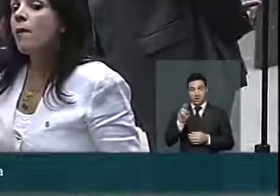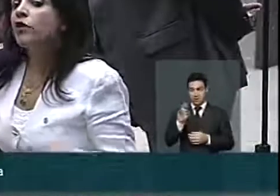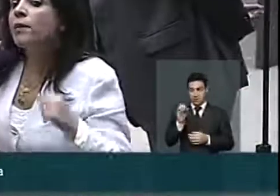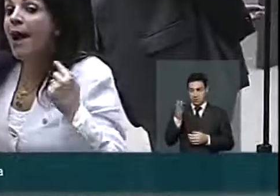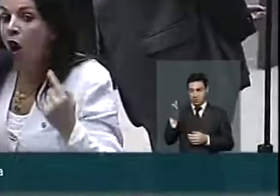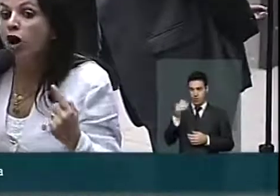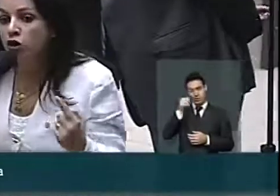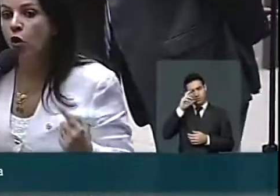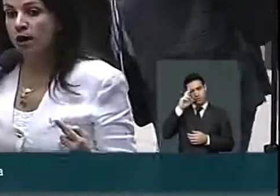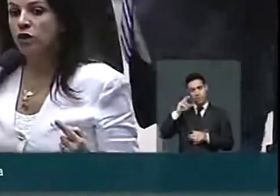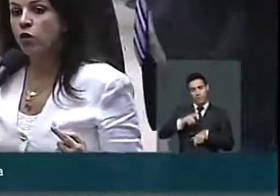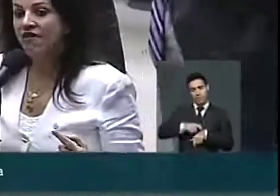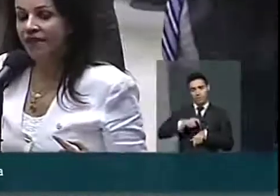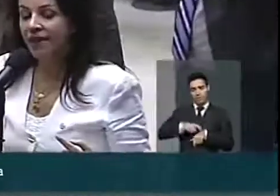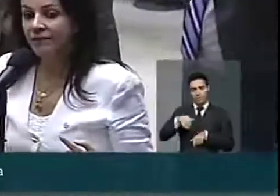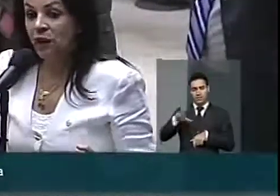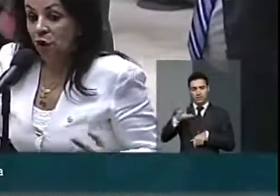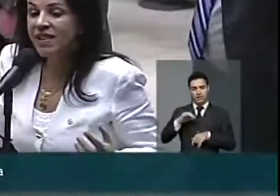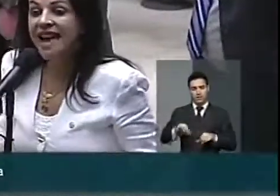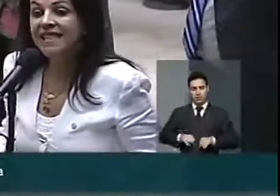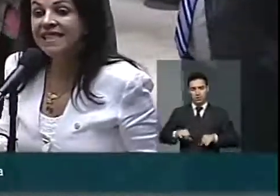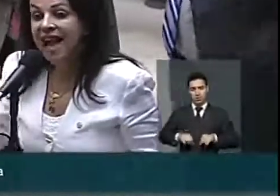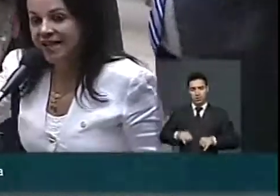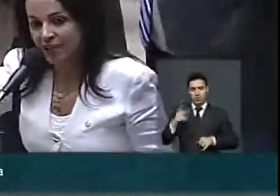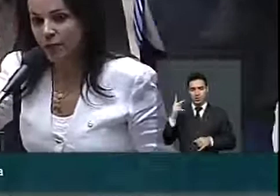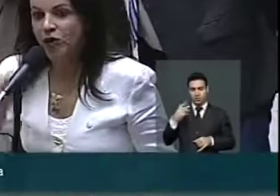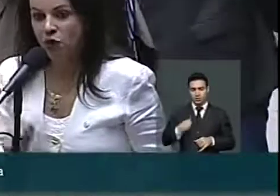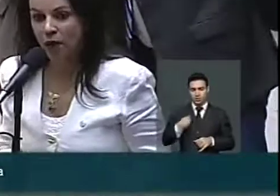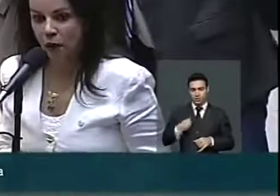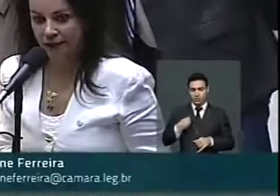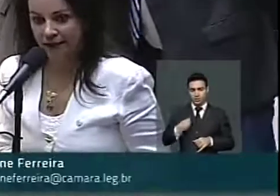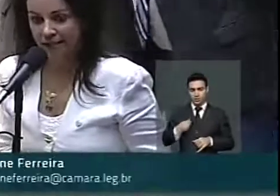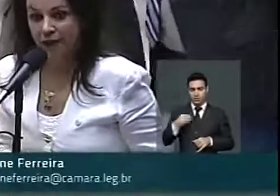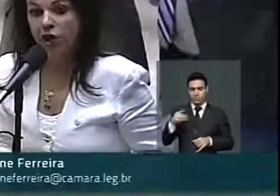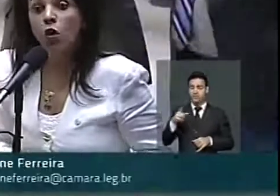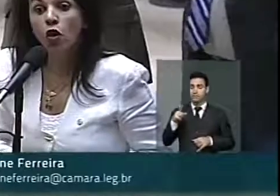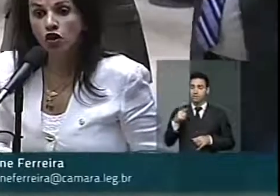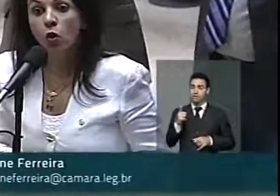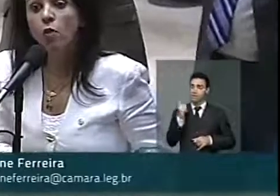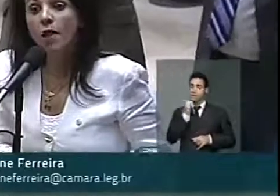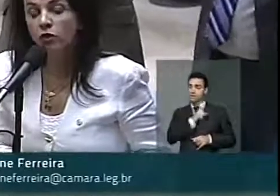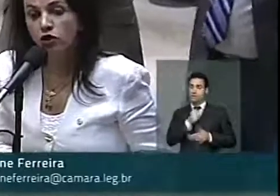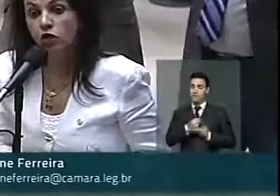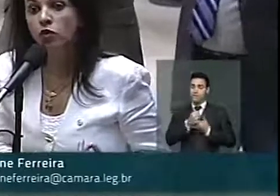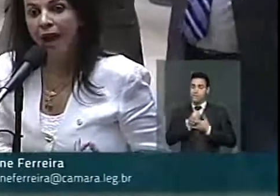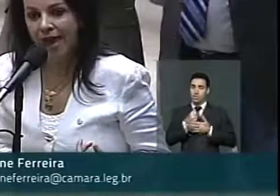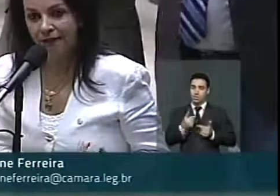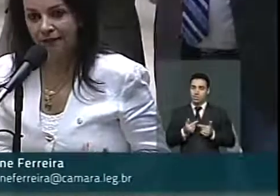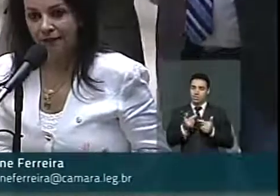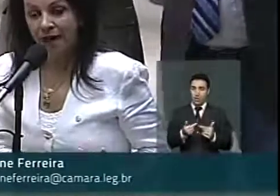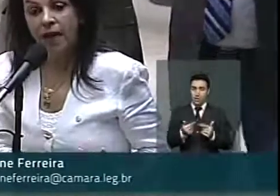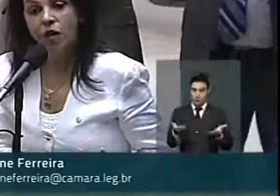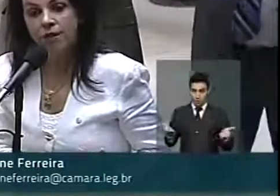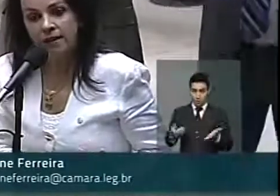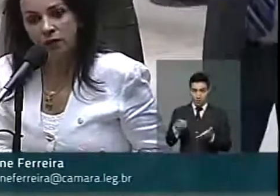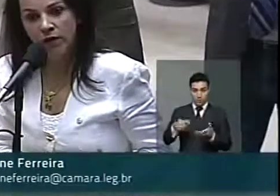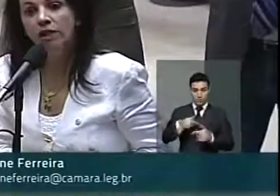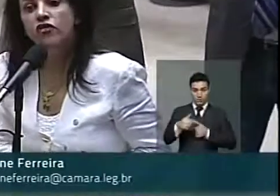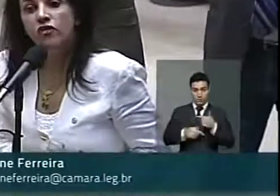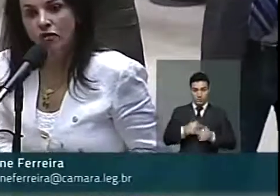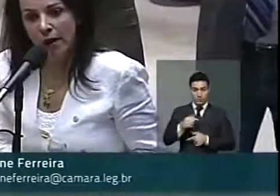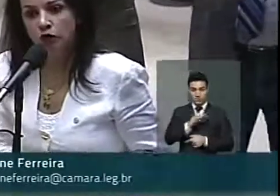do momento de maior dor da sua vida os alicerces para a sua luta, que hoje, como membro titular na